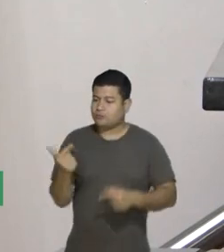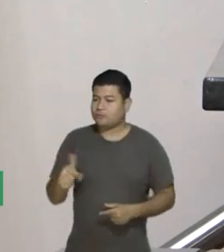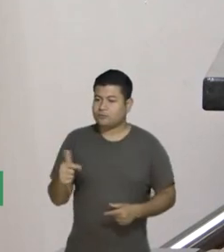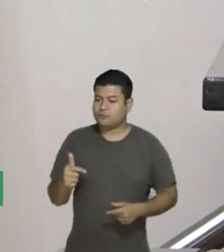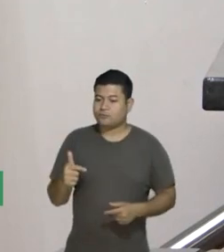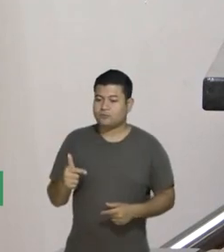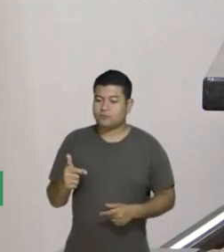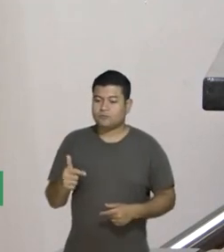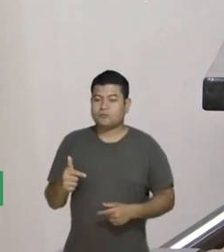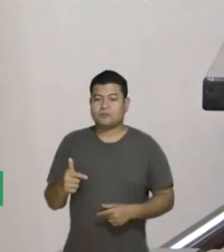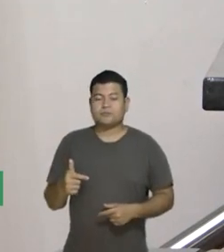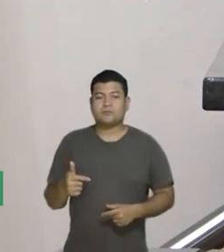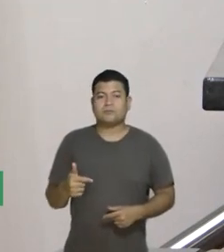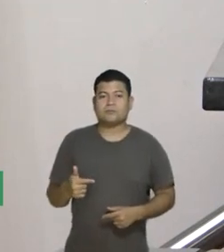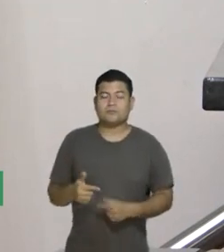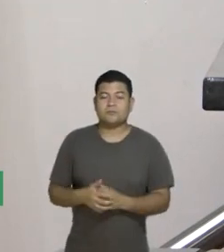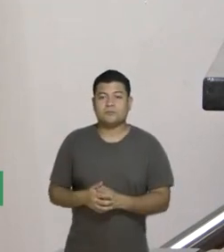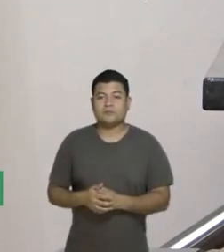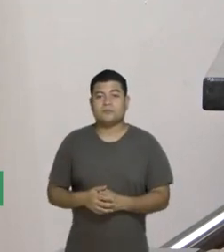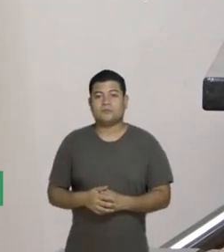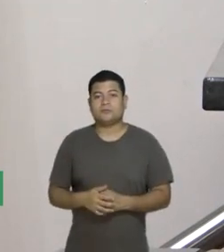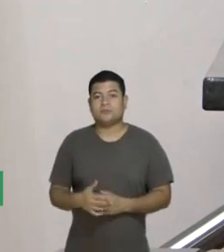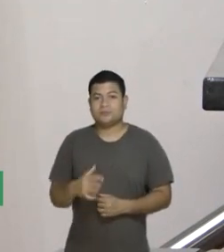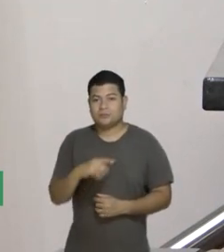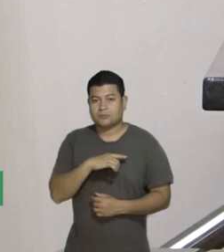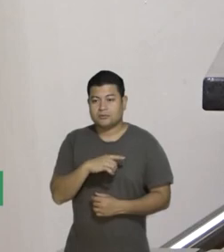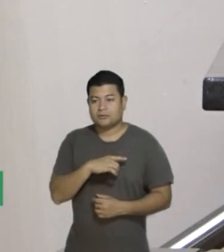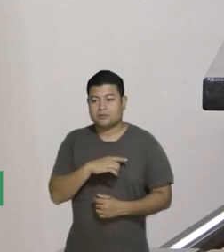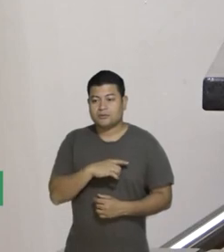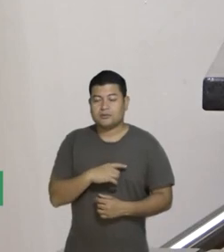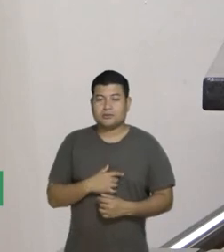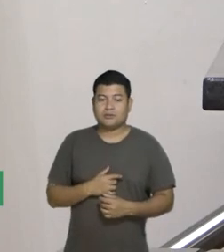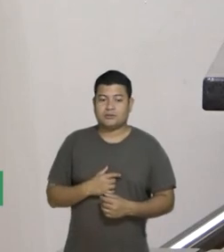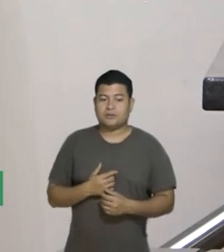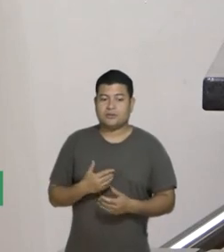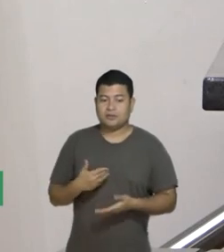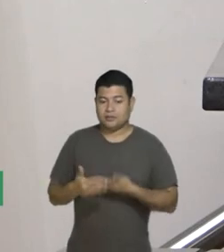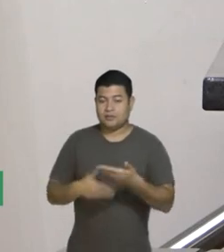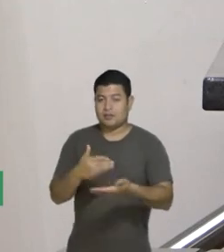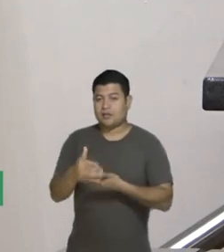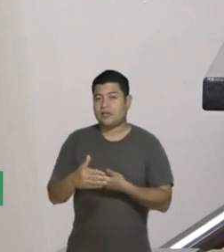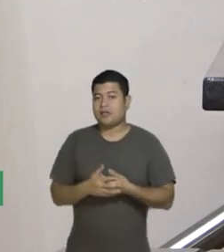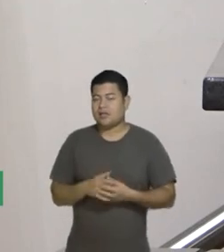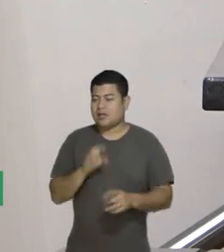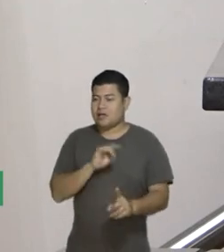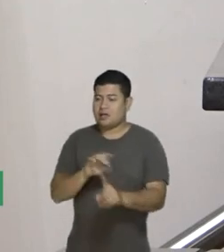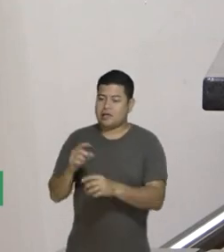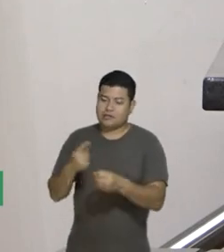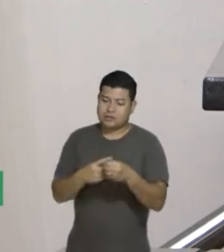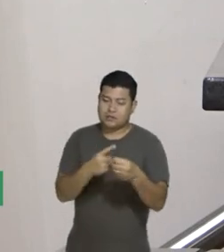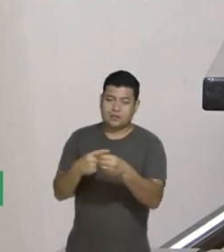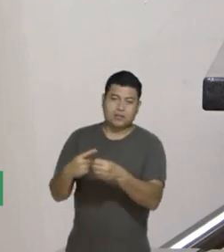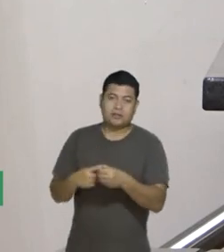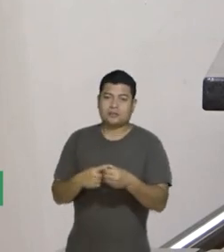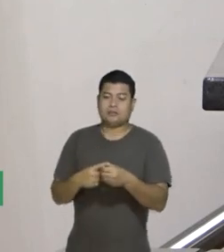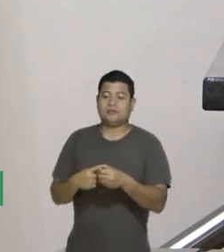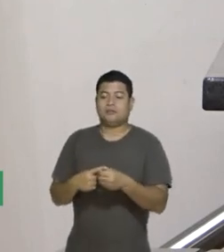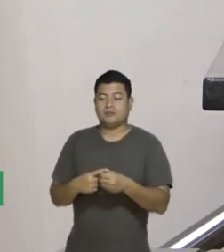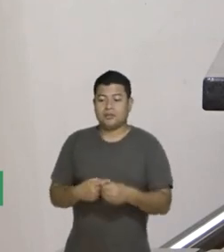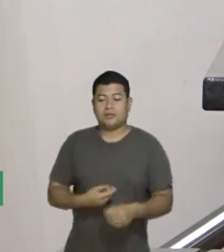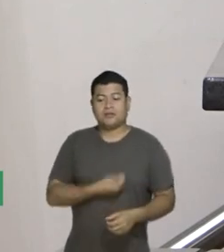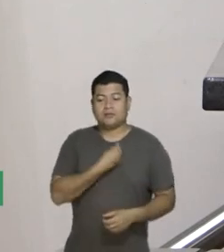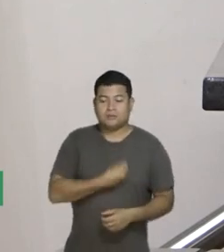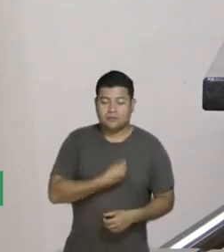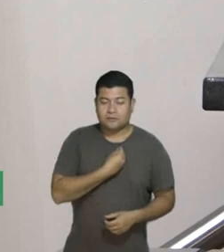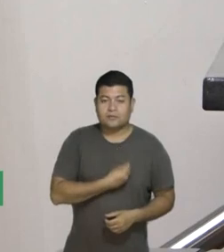estar, sim, no seu dia a dia, e via as emoções de cada cidade que está vivendo esse